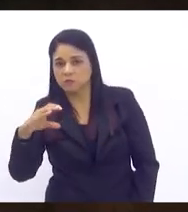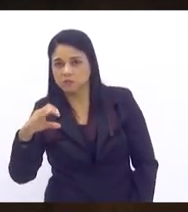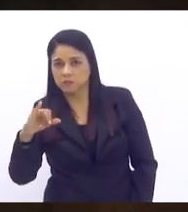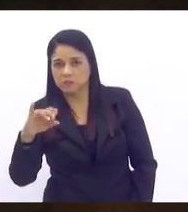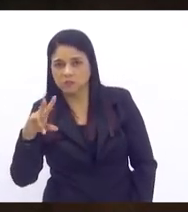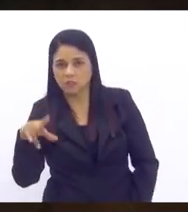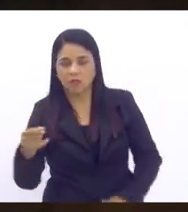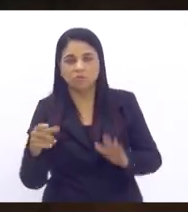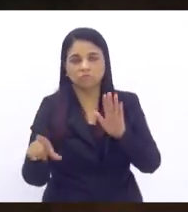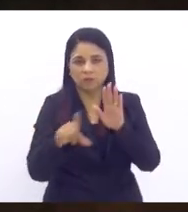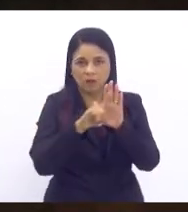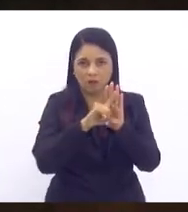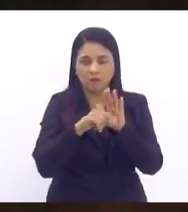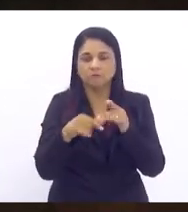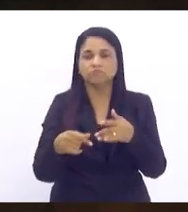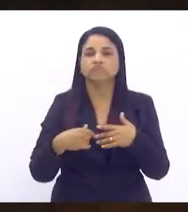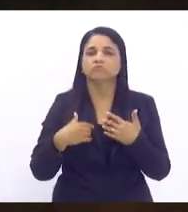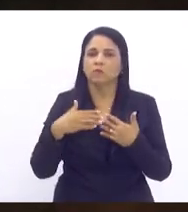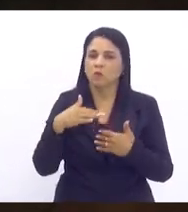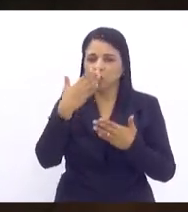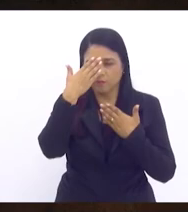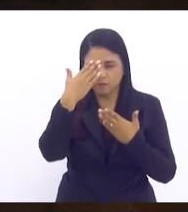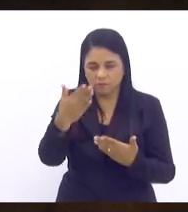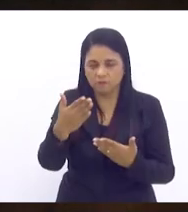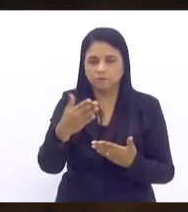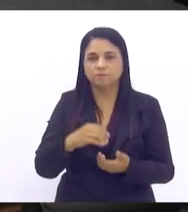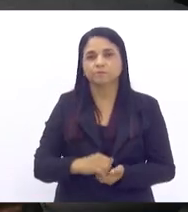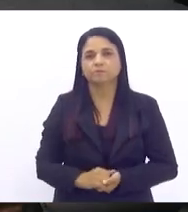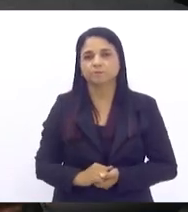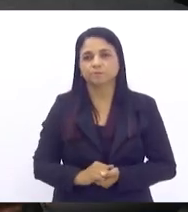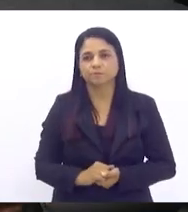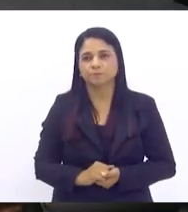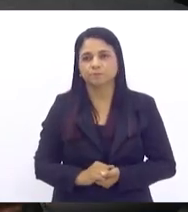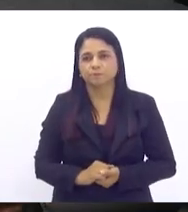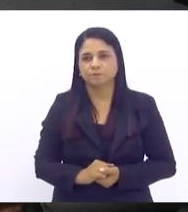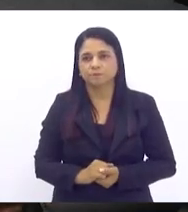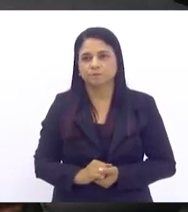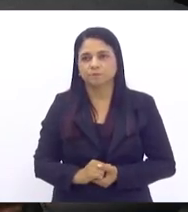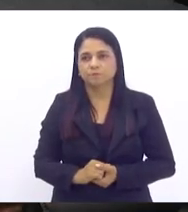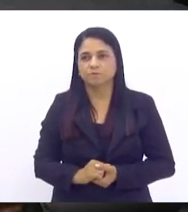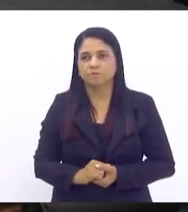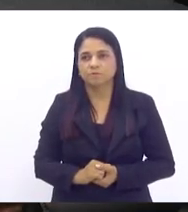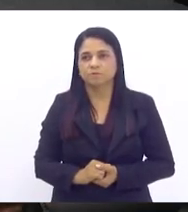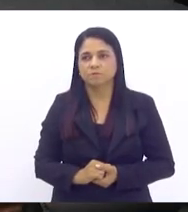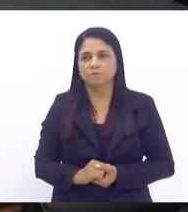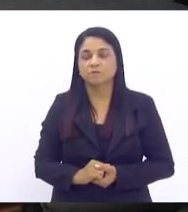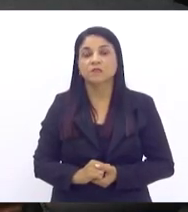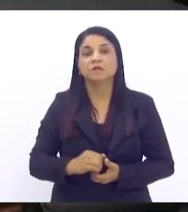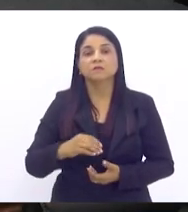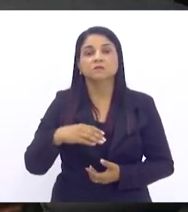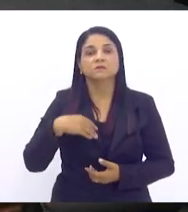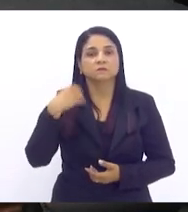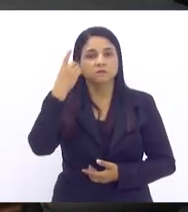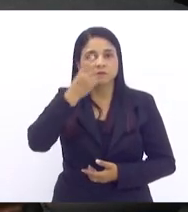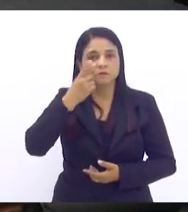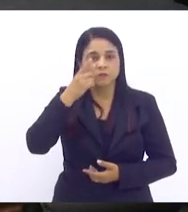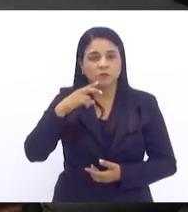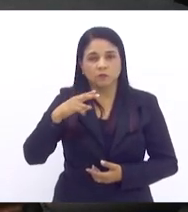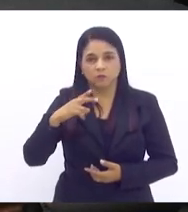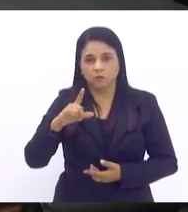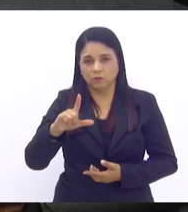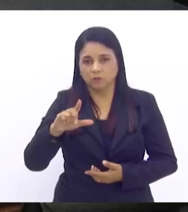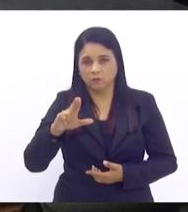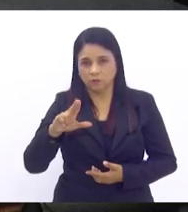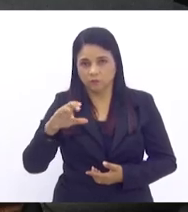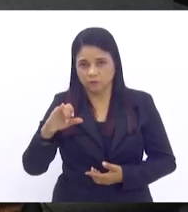aprimorar a nossa deputada Lucinha. Muito obrigado, presidente. Tia Ju, presidente. Deputada Lucinha. Primeiro, eu queria